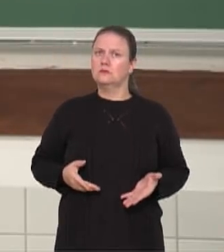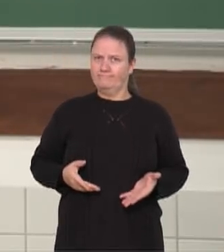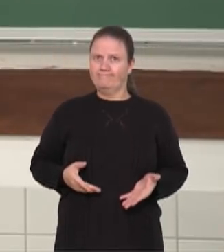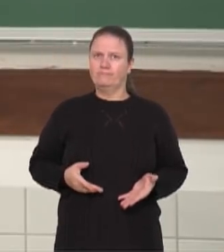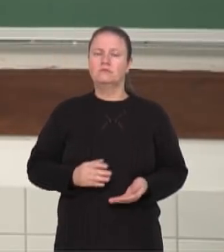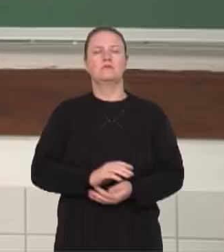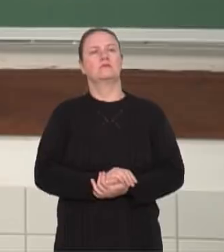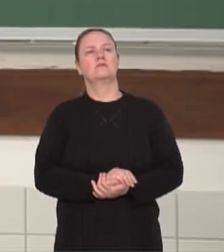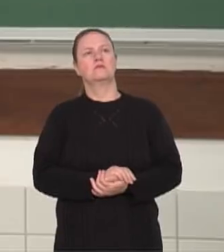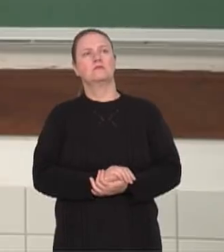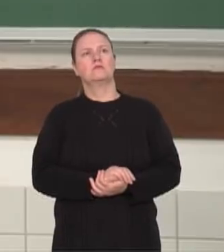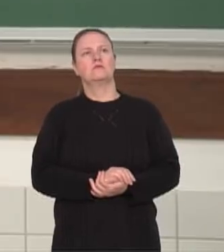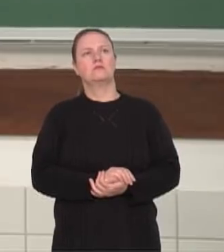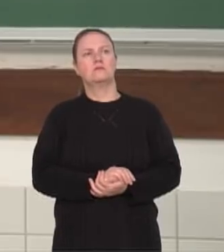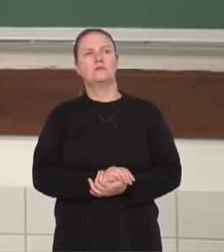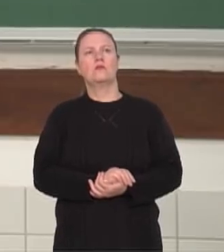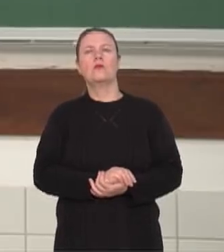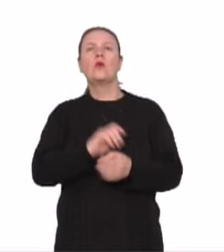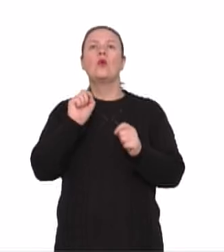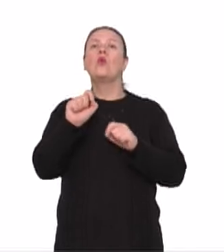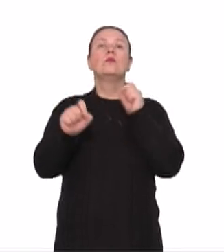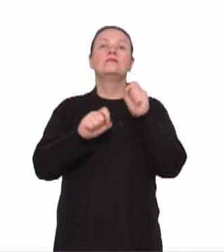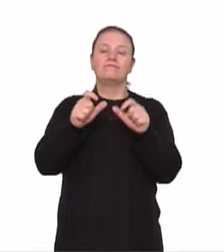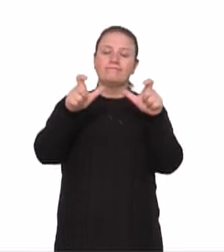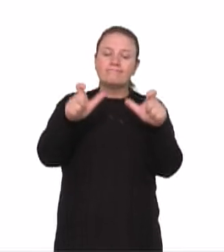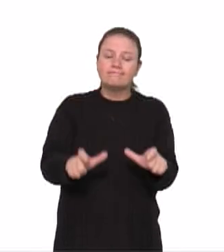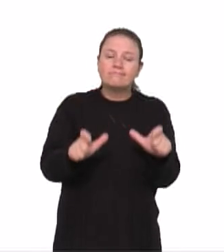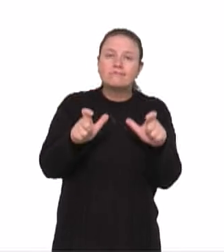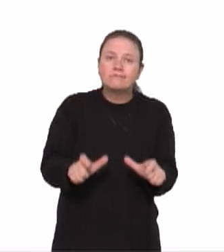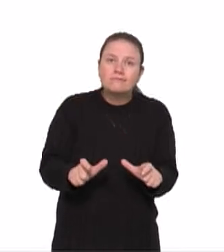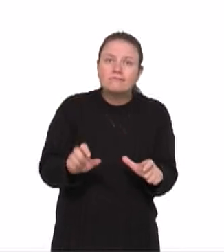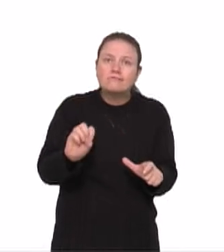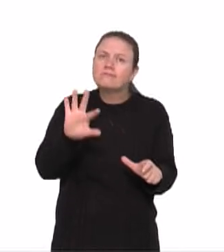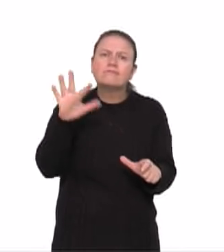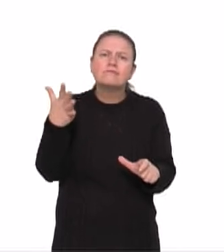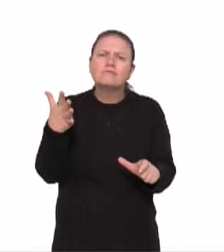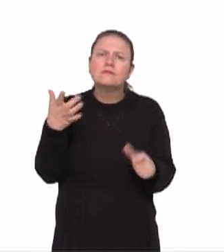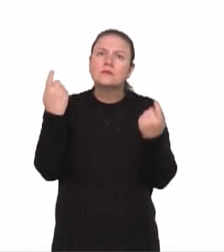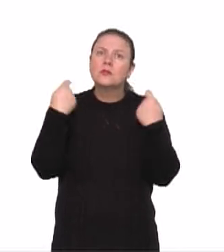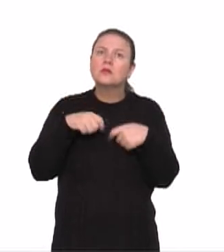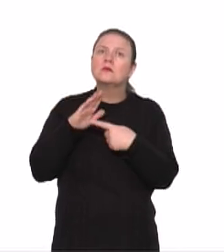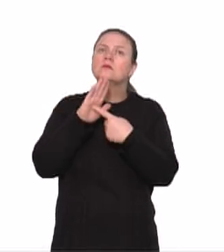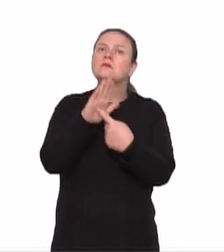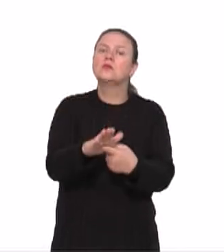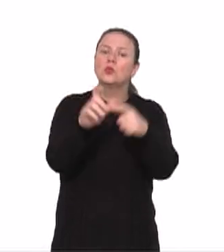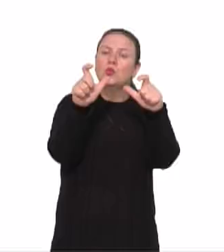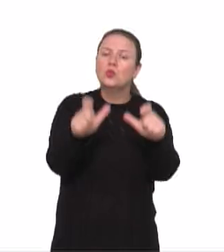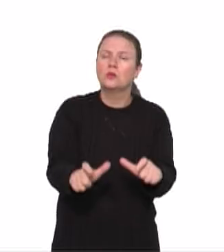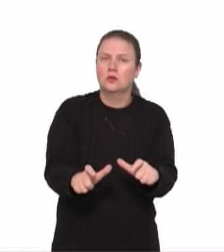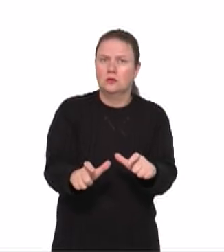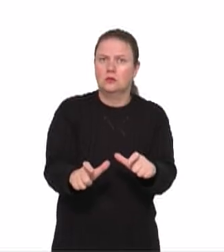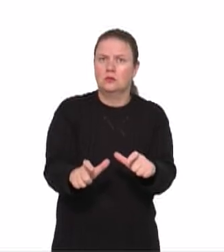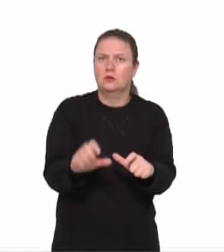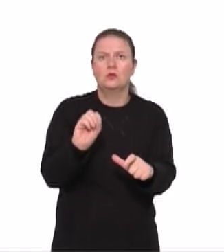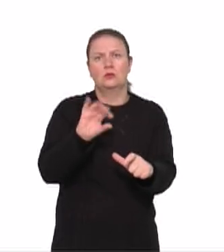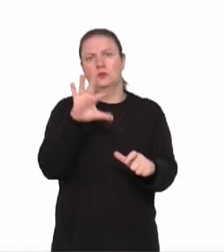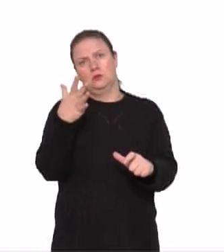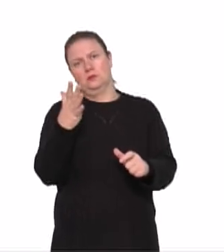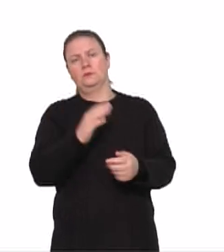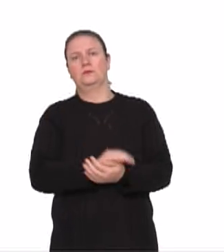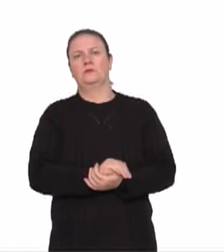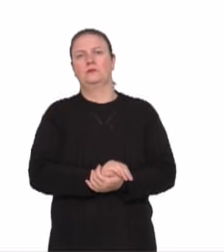vivenciado. Onde os fatos ocorreram? Então, na notícia deve constar o local onde esses fatos